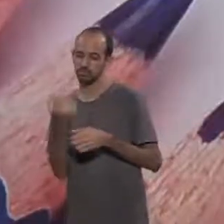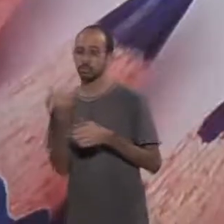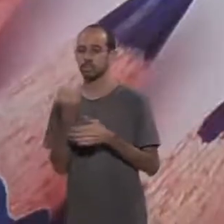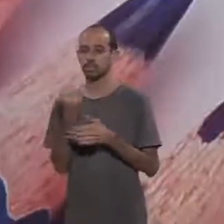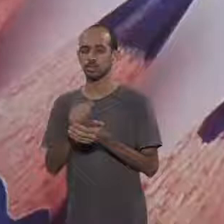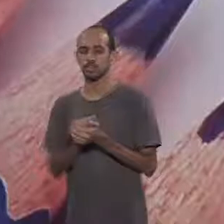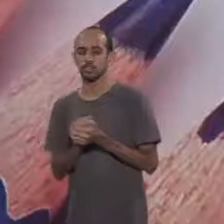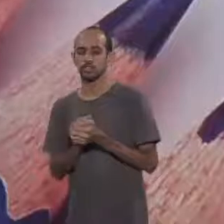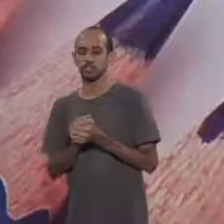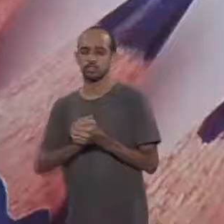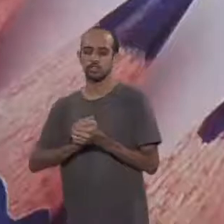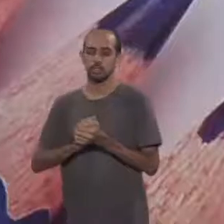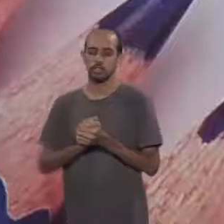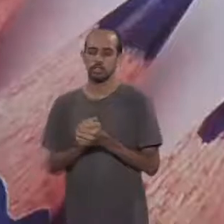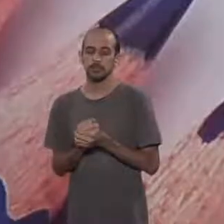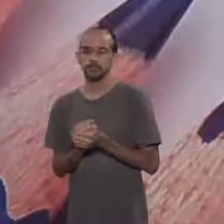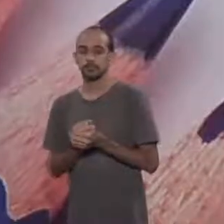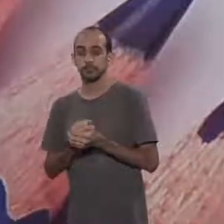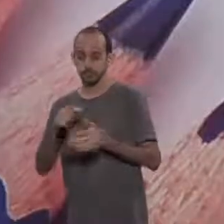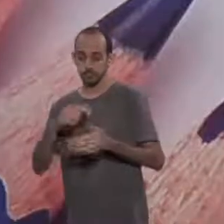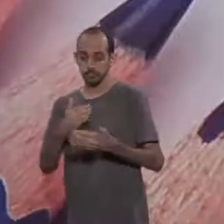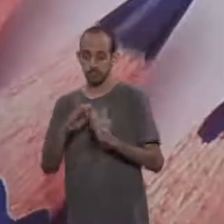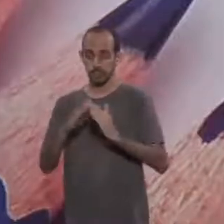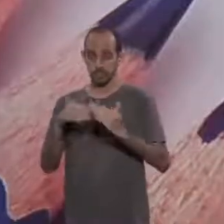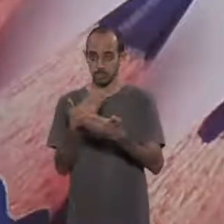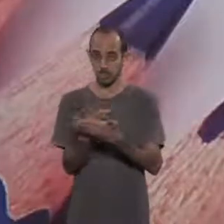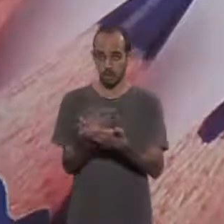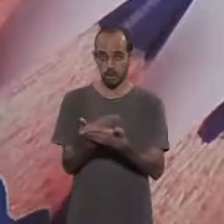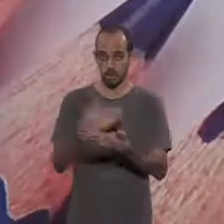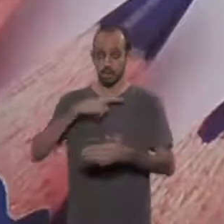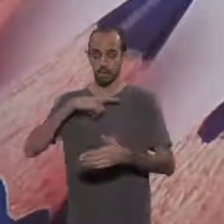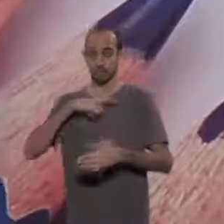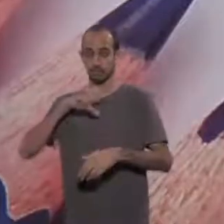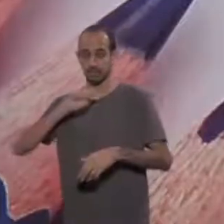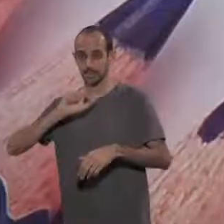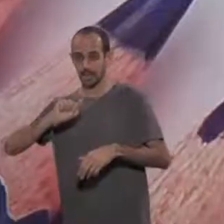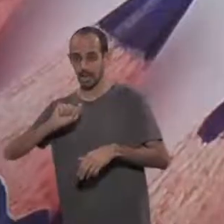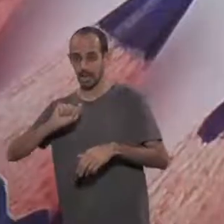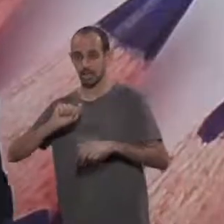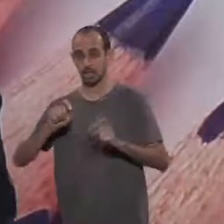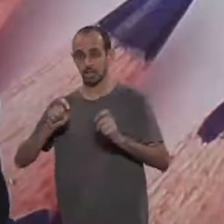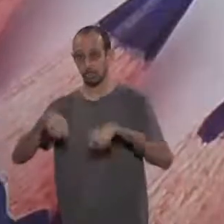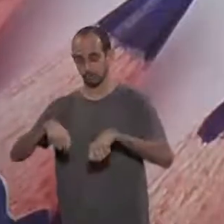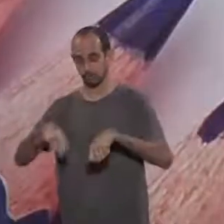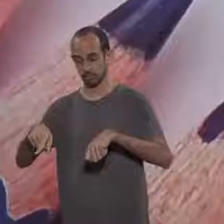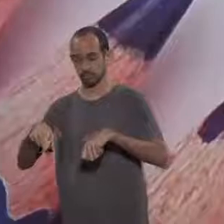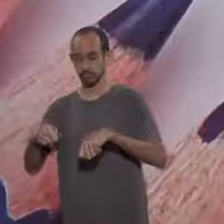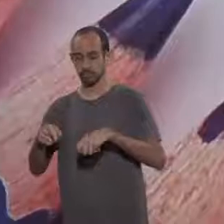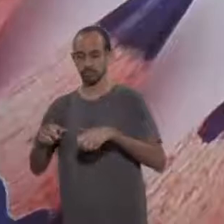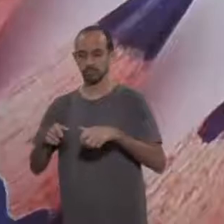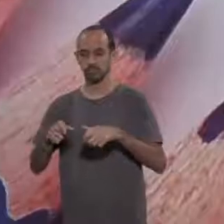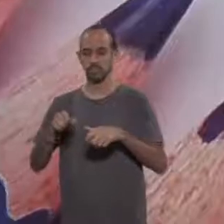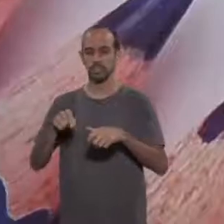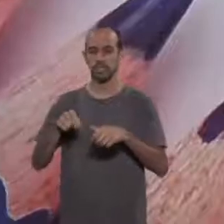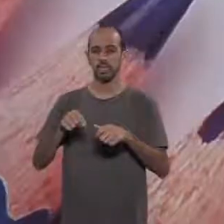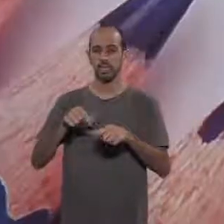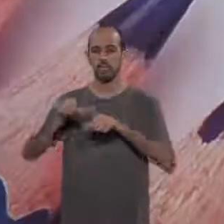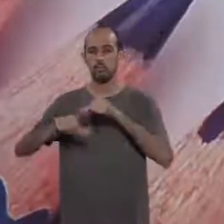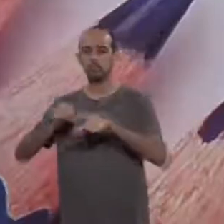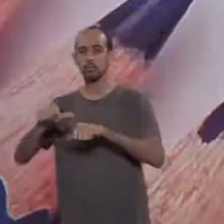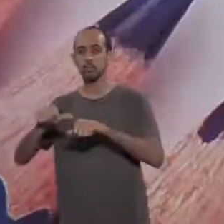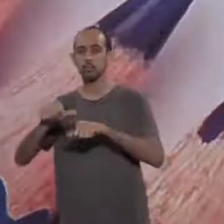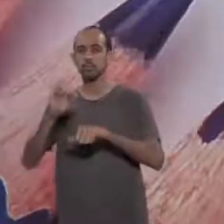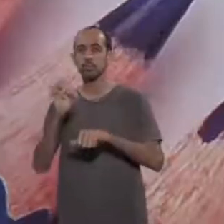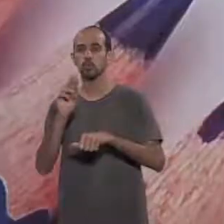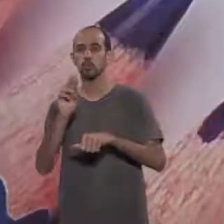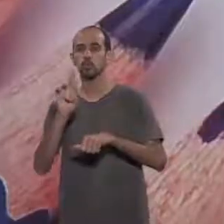deixar na escola existe a sala de recursos, mas a sala de recursos, como ela falou, é no contraturno. O que a gente quer dizer com isso? Se